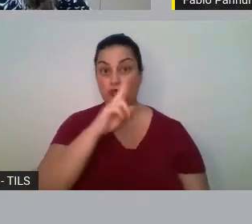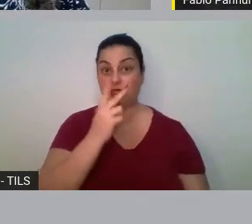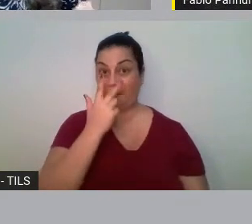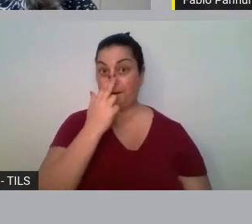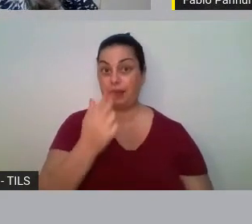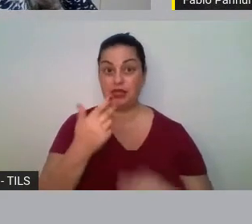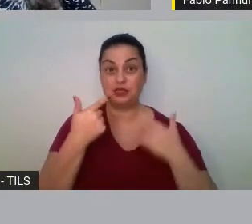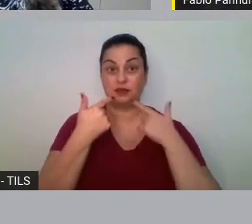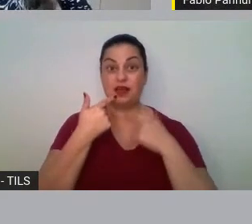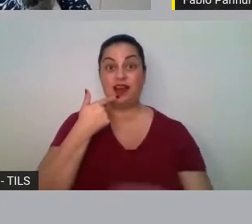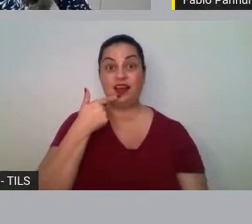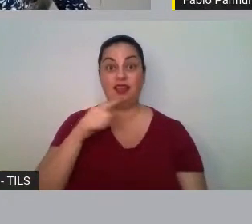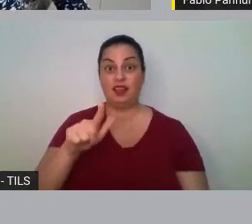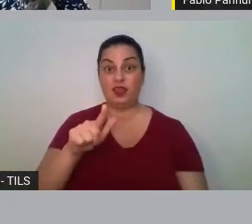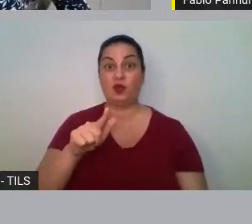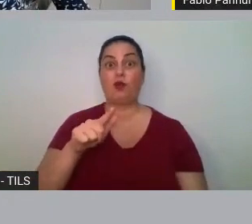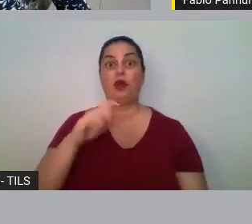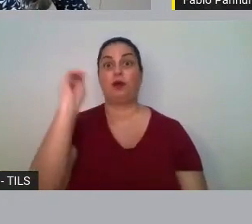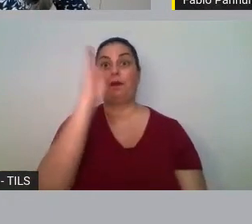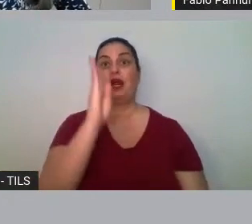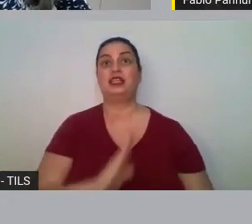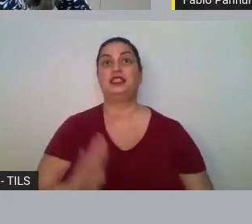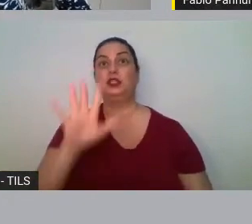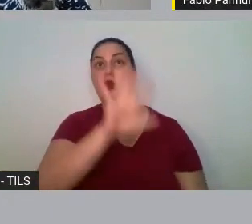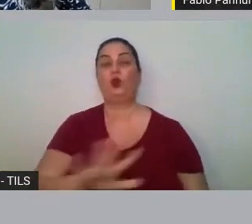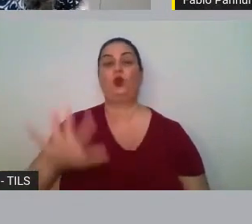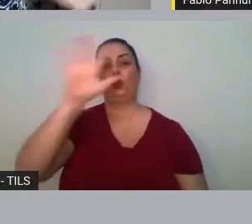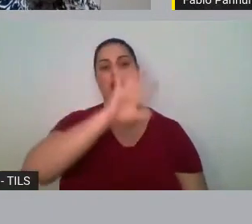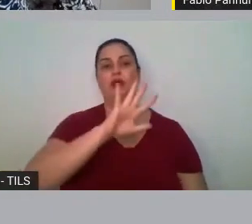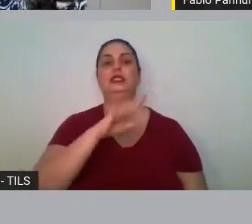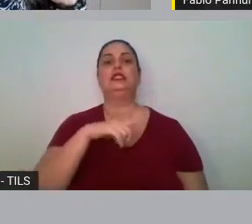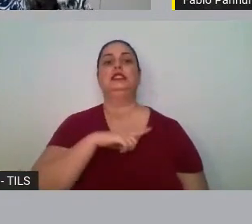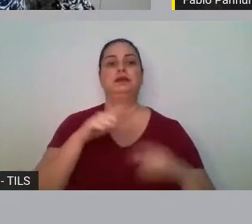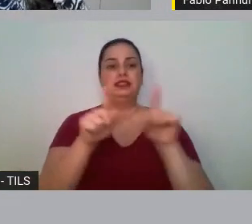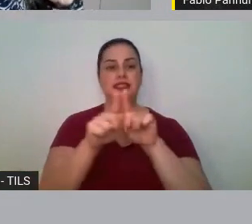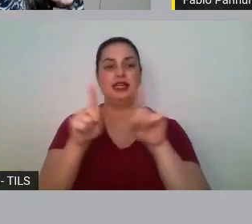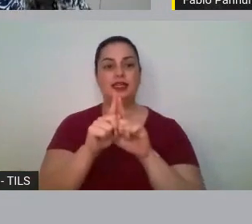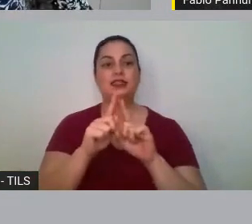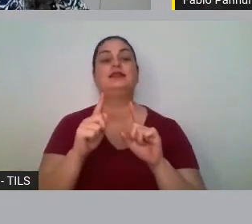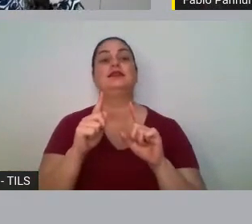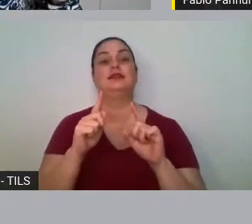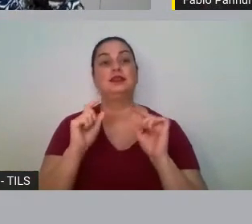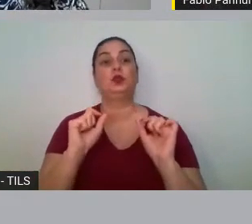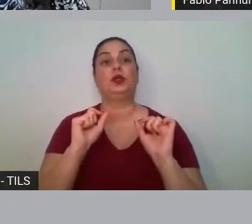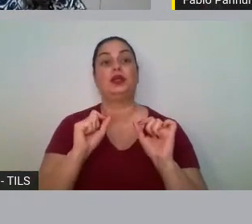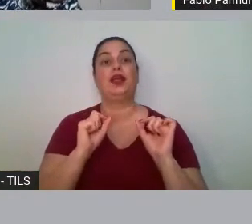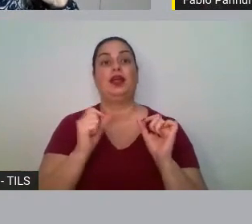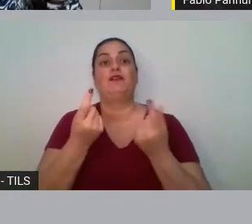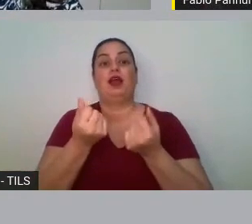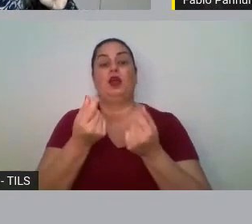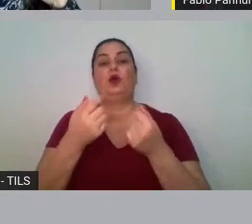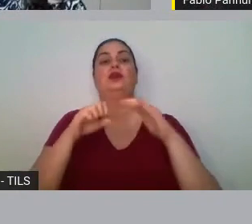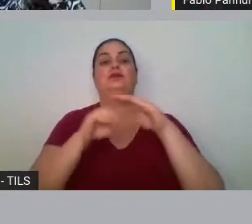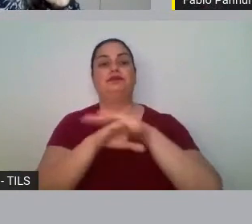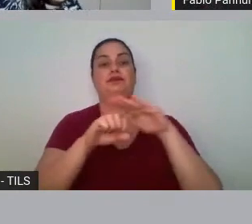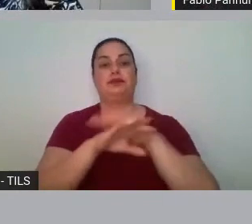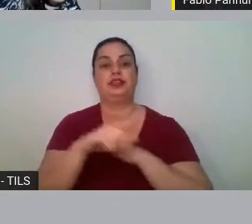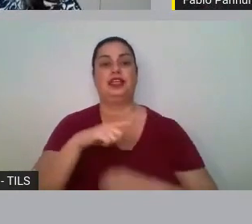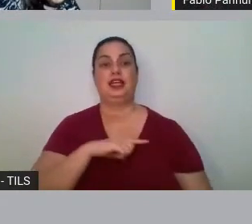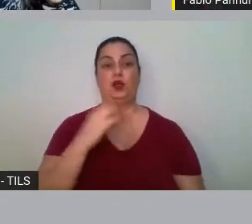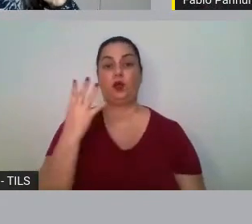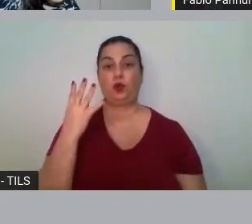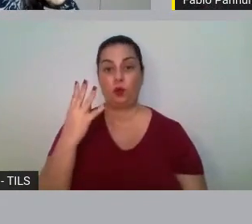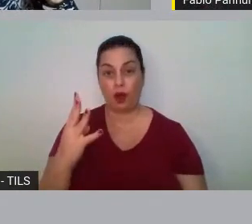nosso país. Temos também dinheiro em caixa, temos mantido mais de 4 trilhões de reais em caixa